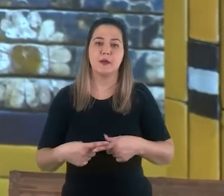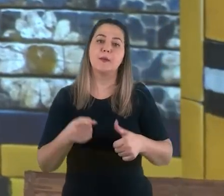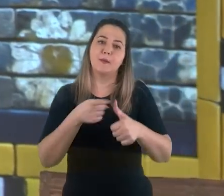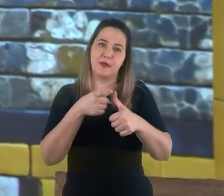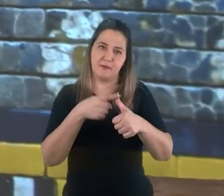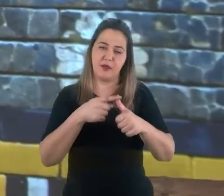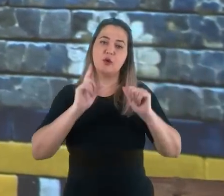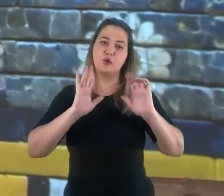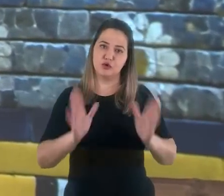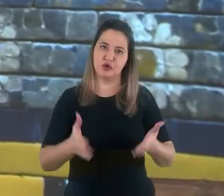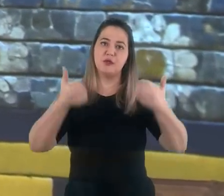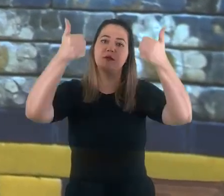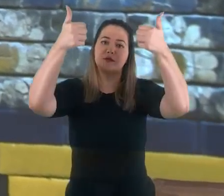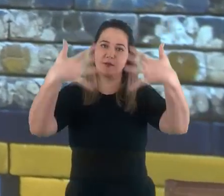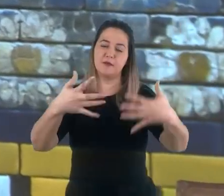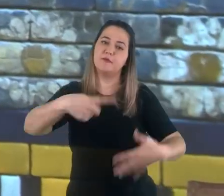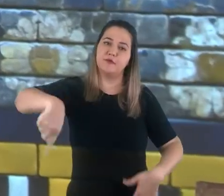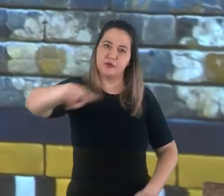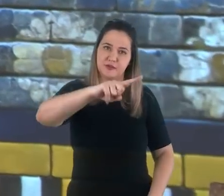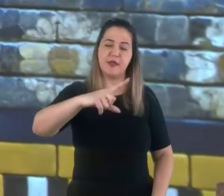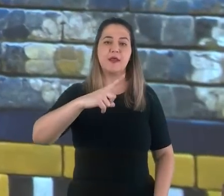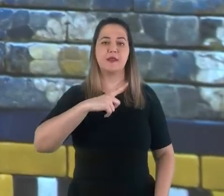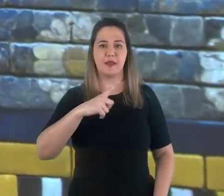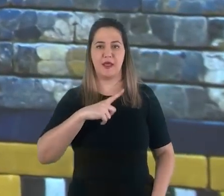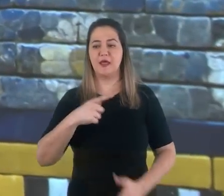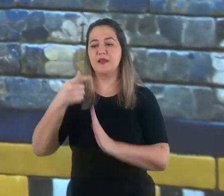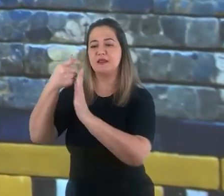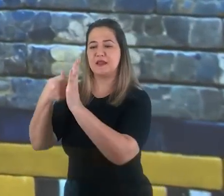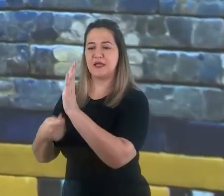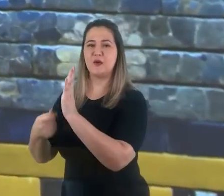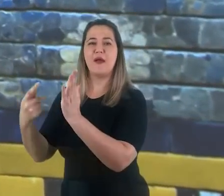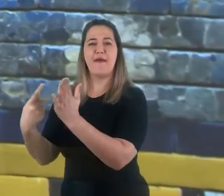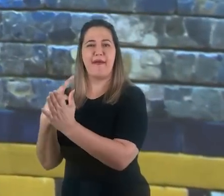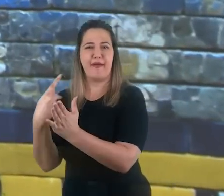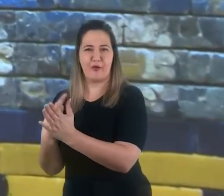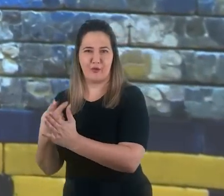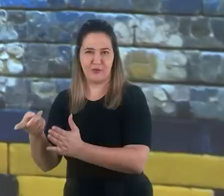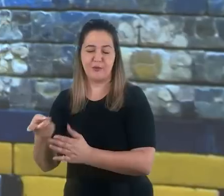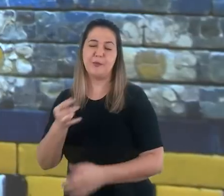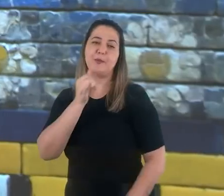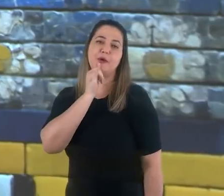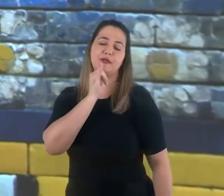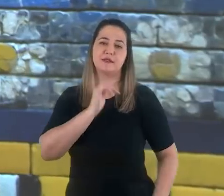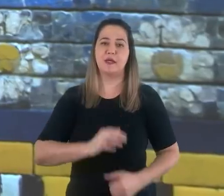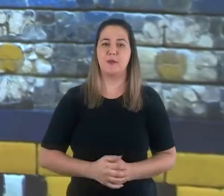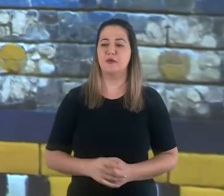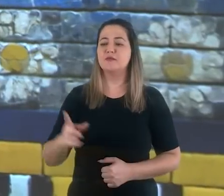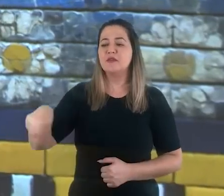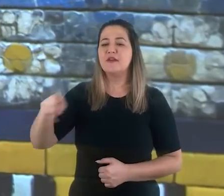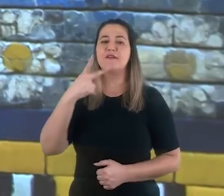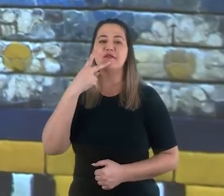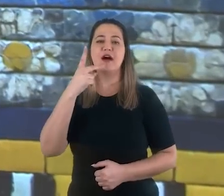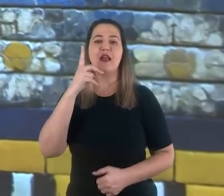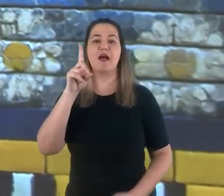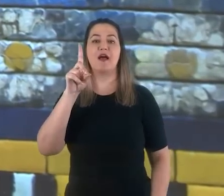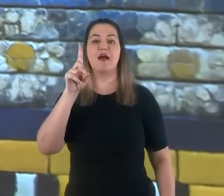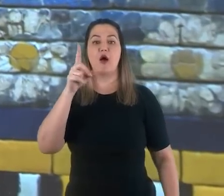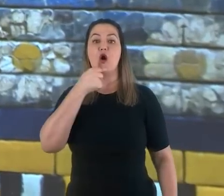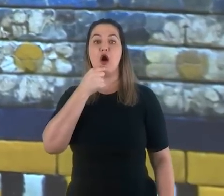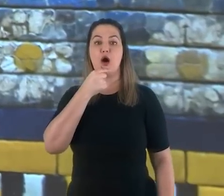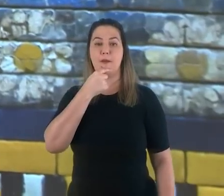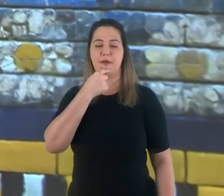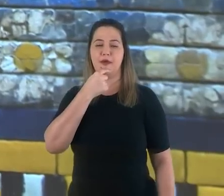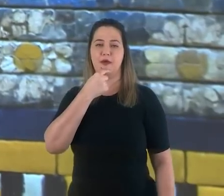para você vários erros das profecias acadianas. Por exemplo, elas falam que Dario venceria Alexandre, e